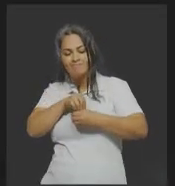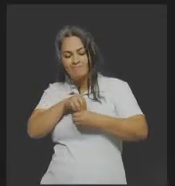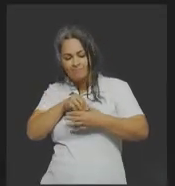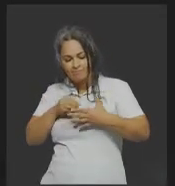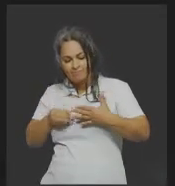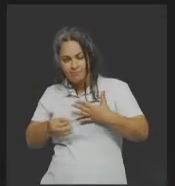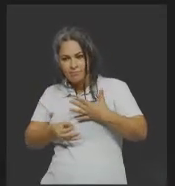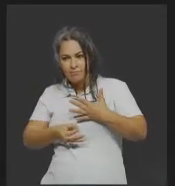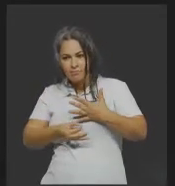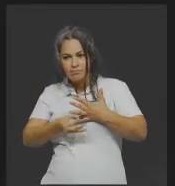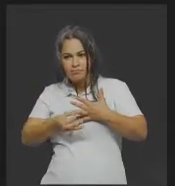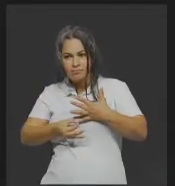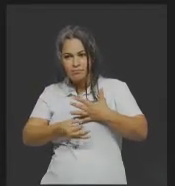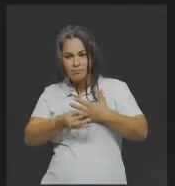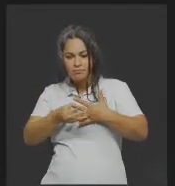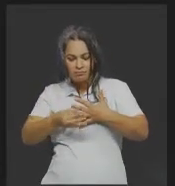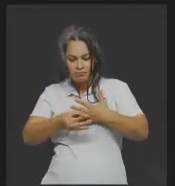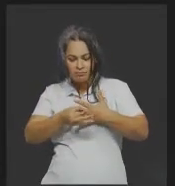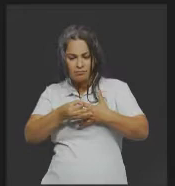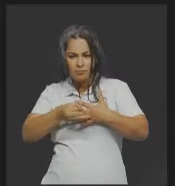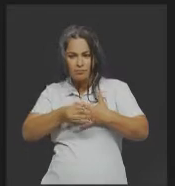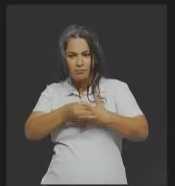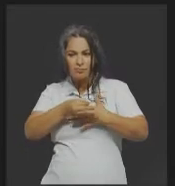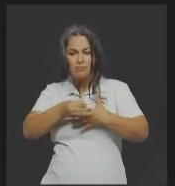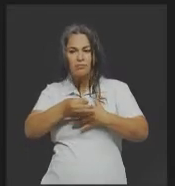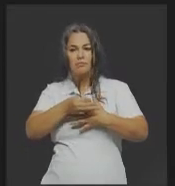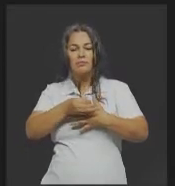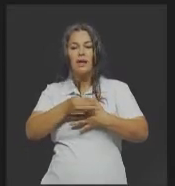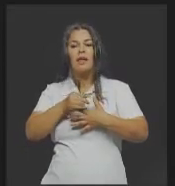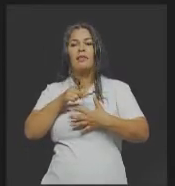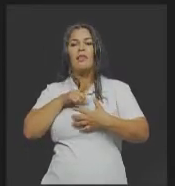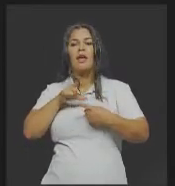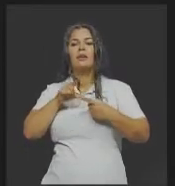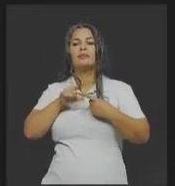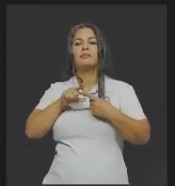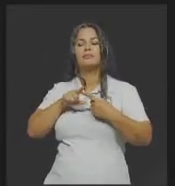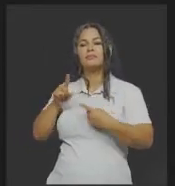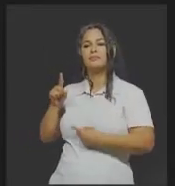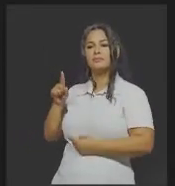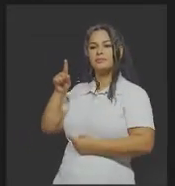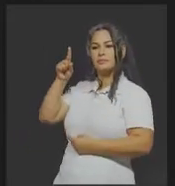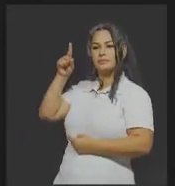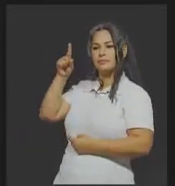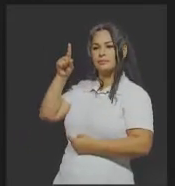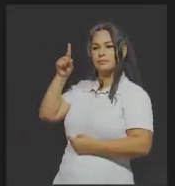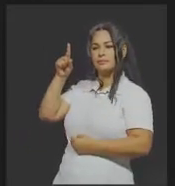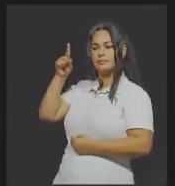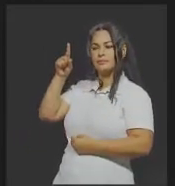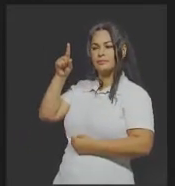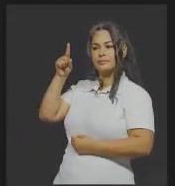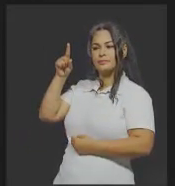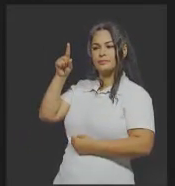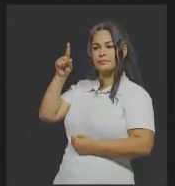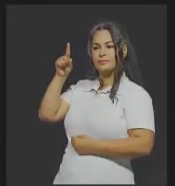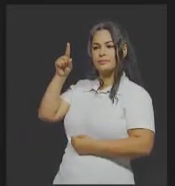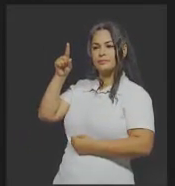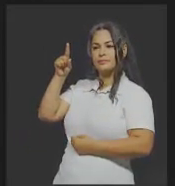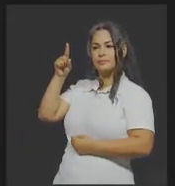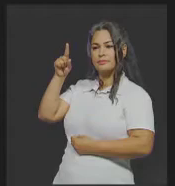Principais glândulas aí, a hipófise, glândula tireoide, glândulas paratireoides,